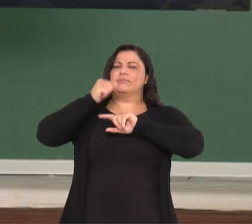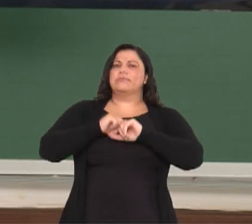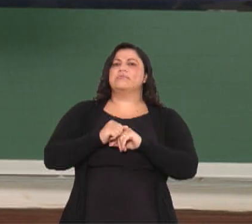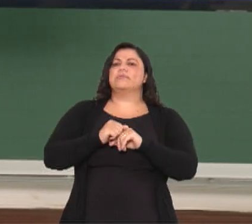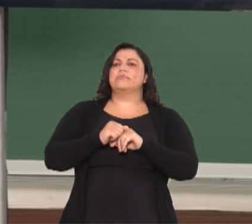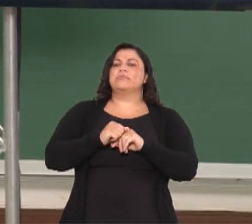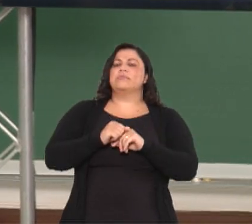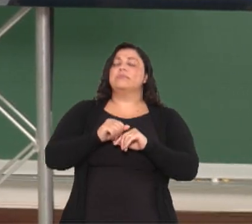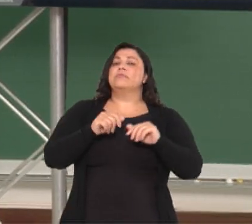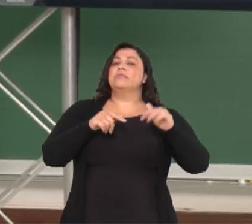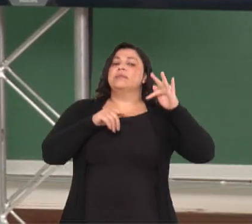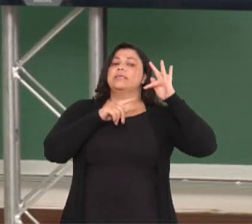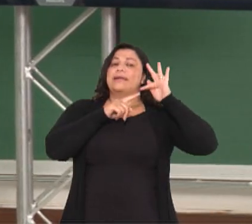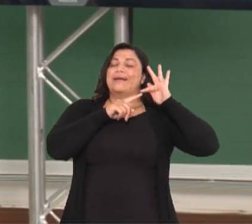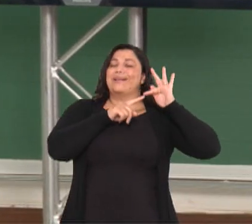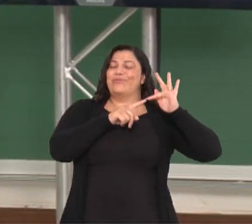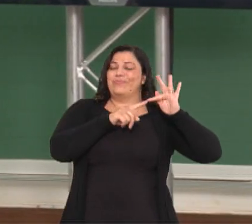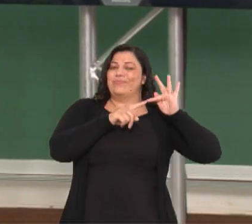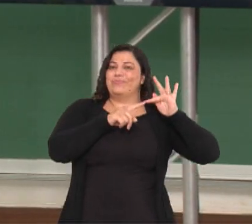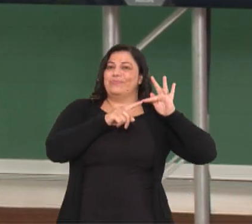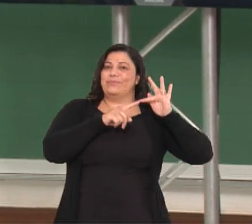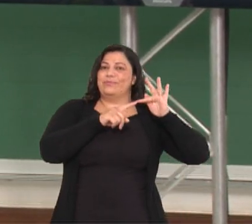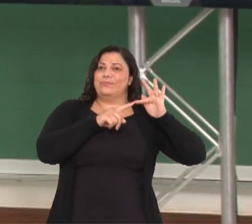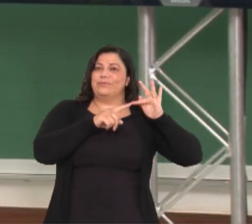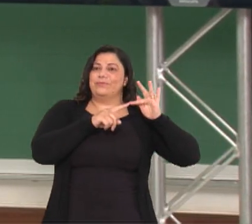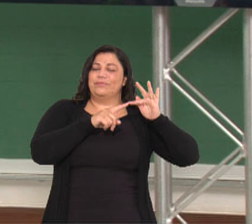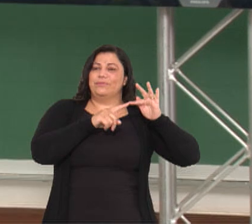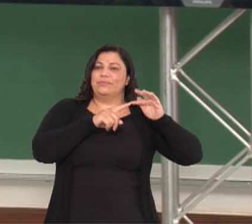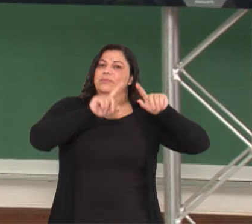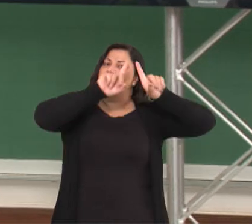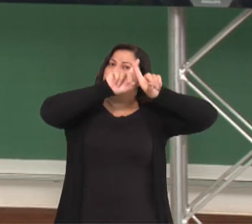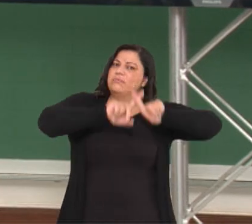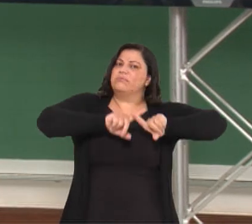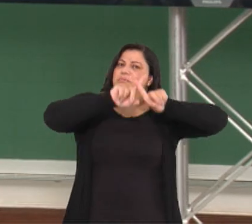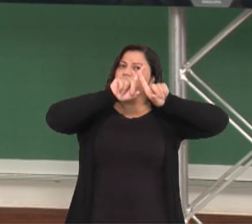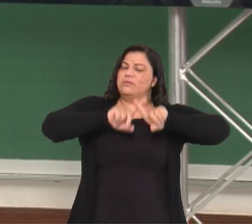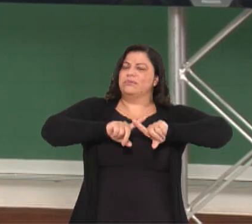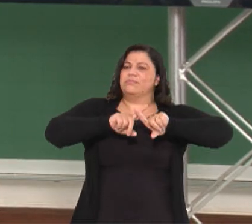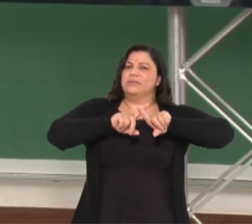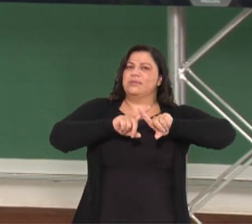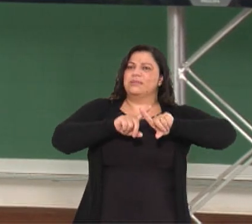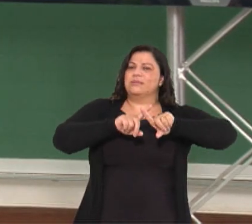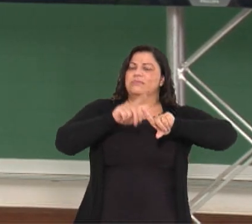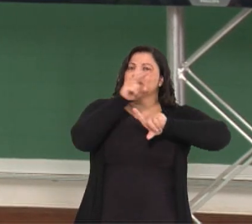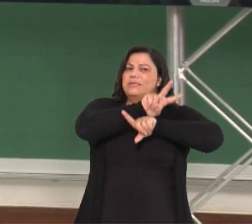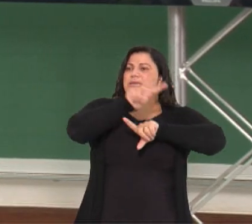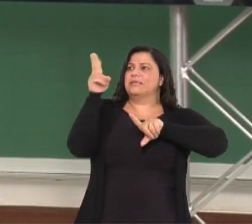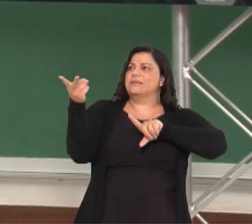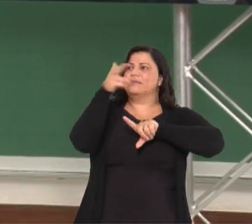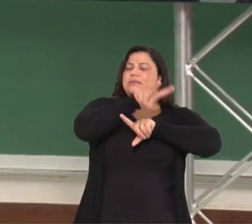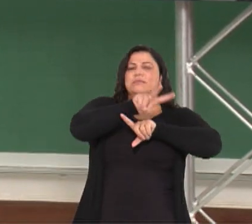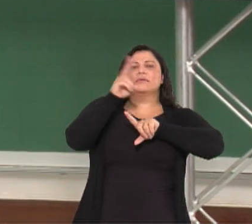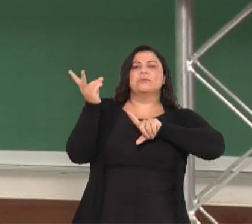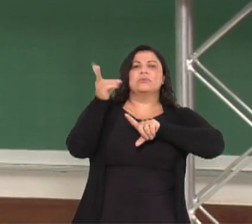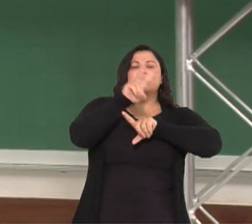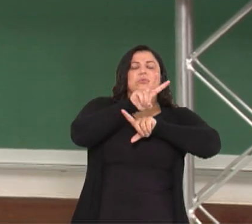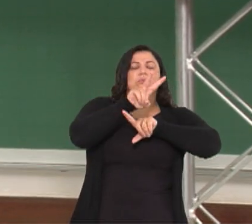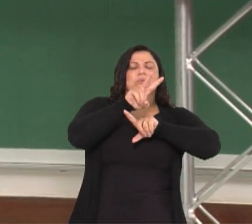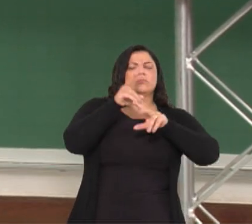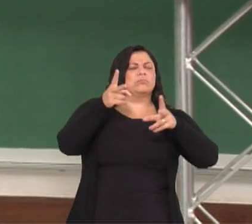diretamente proporcional ao produto, à multiplicação dessas duas cargas. Então perceba que essa